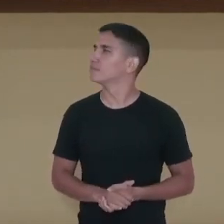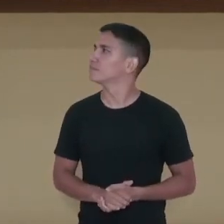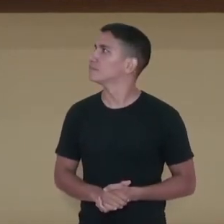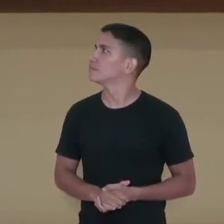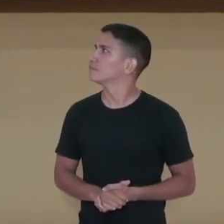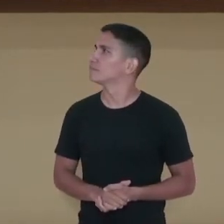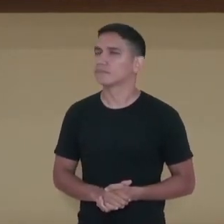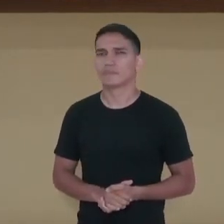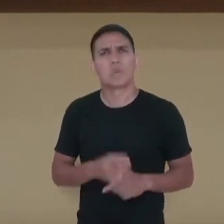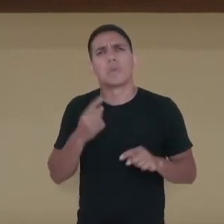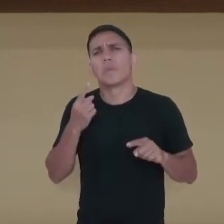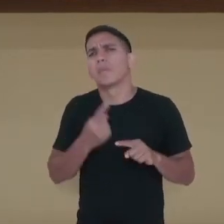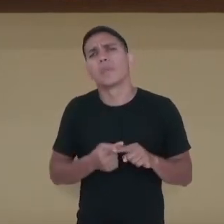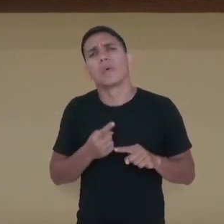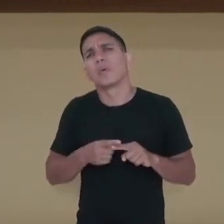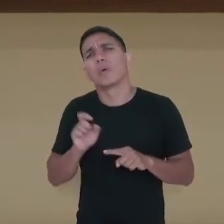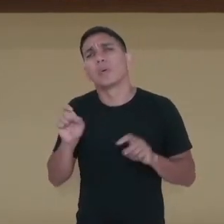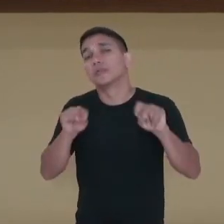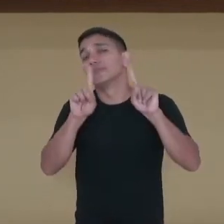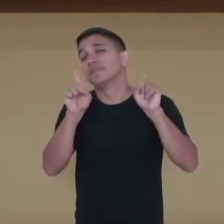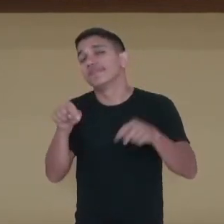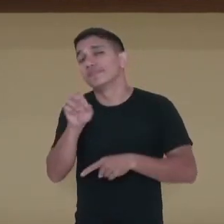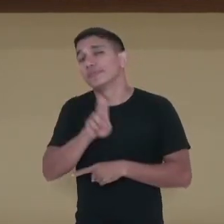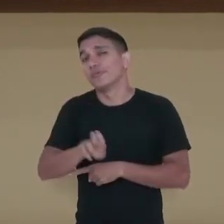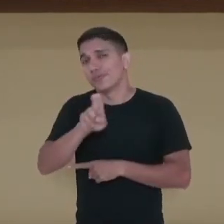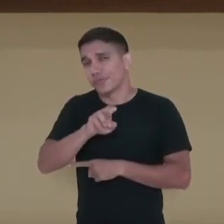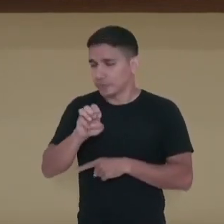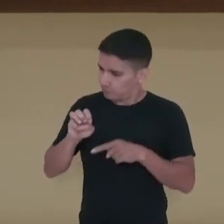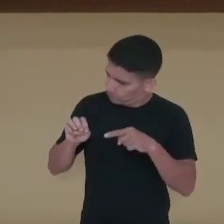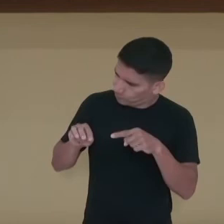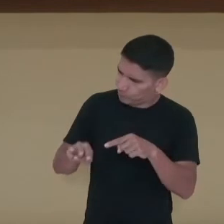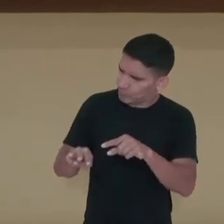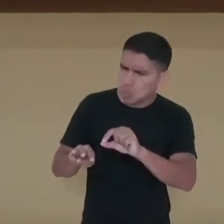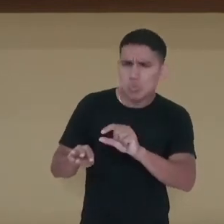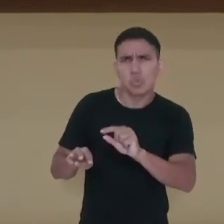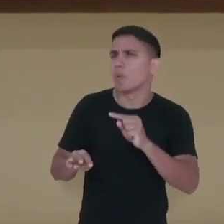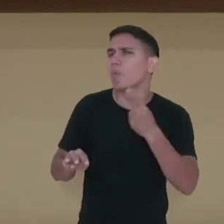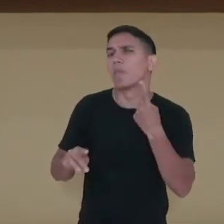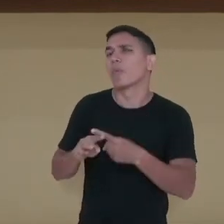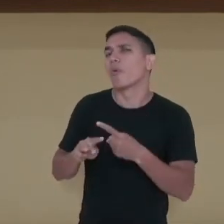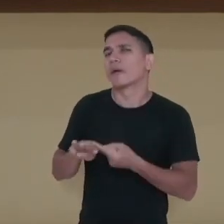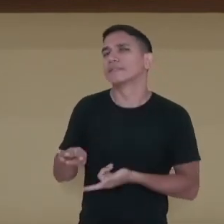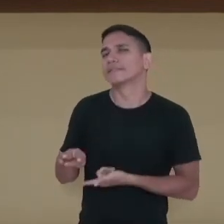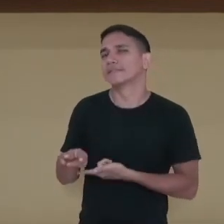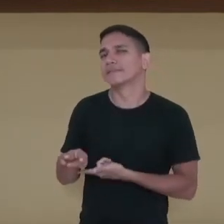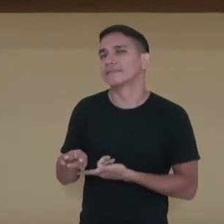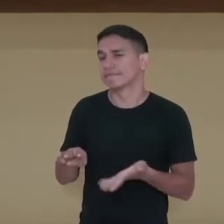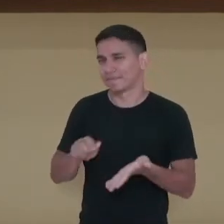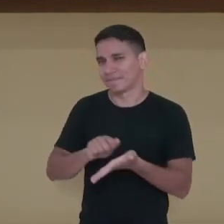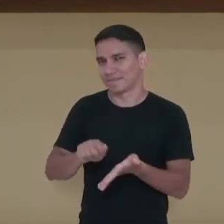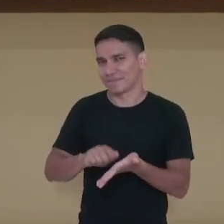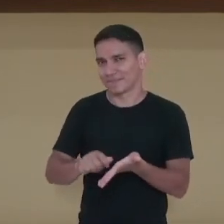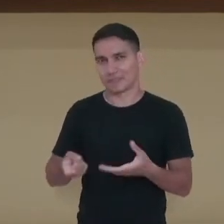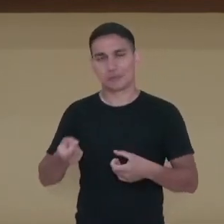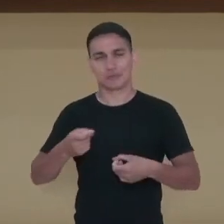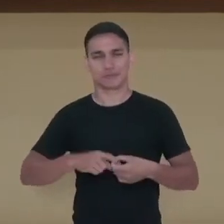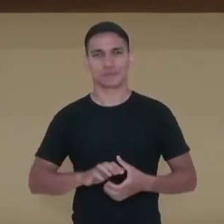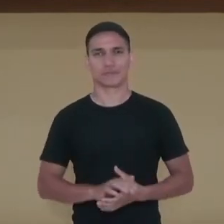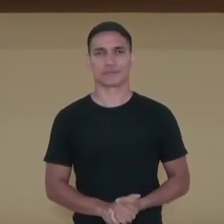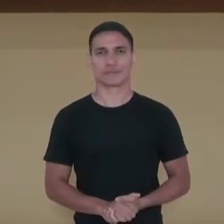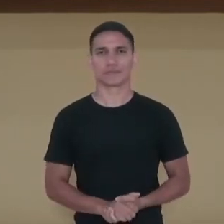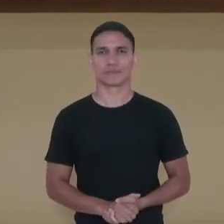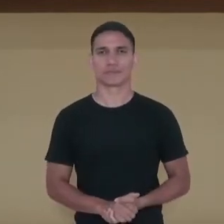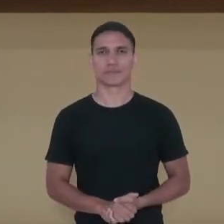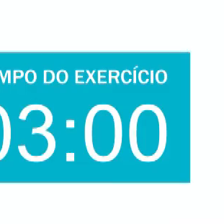Por que será que foi usada a reticência, 3 pontinhos? Escreve no teu caderno e já já